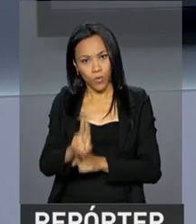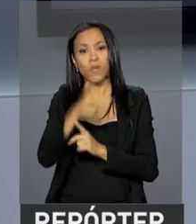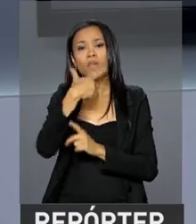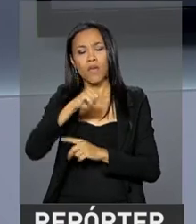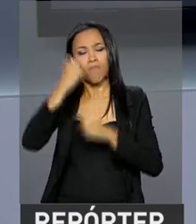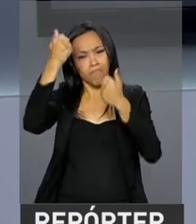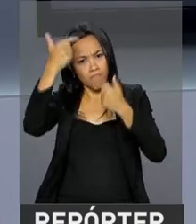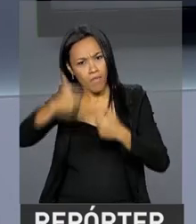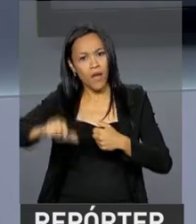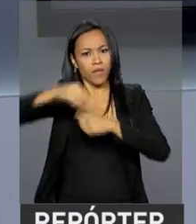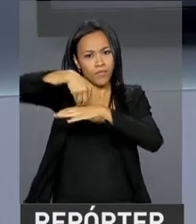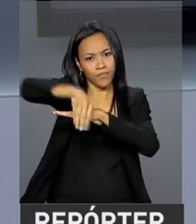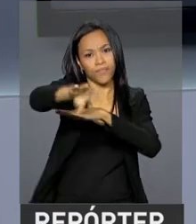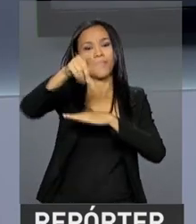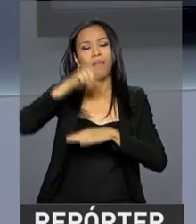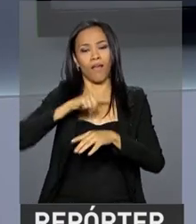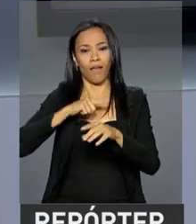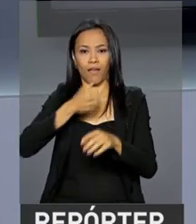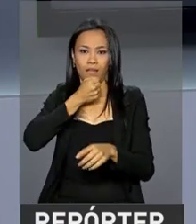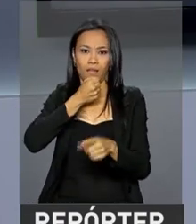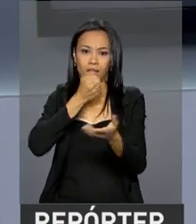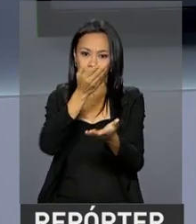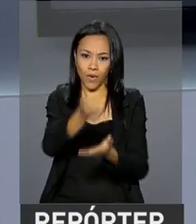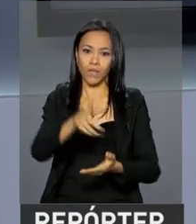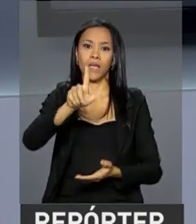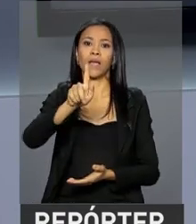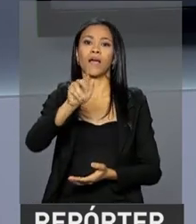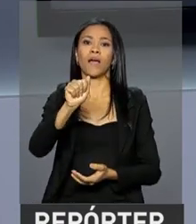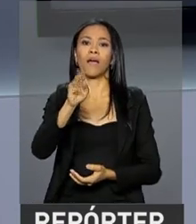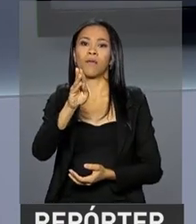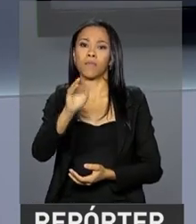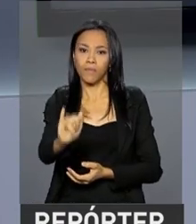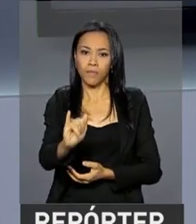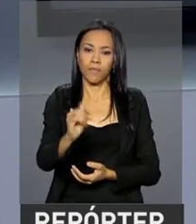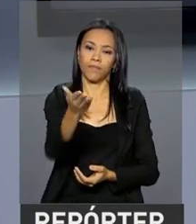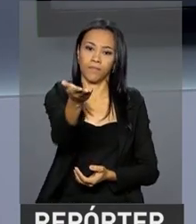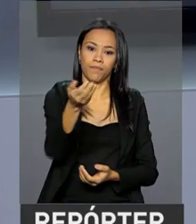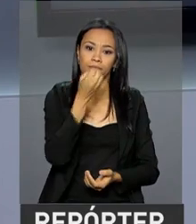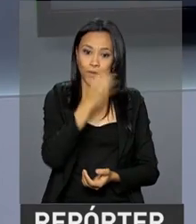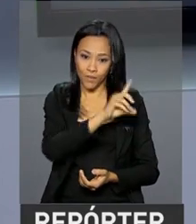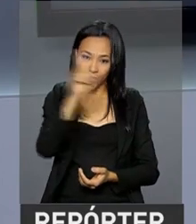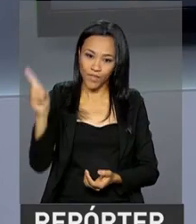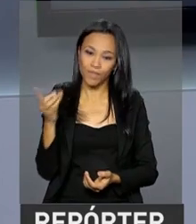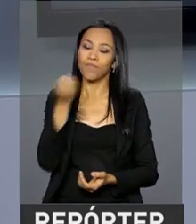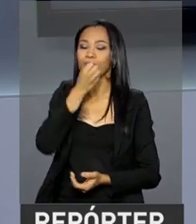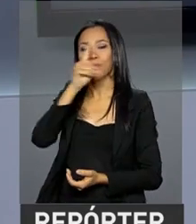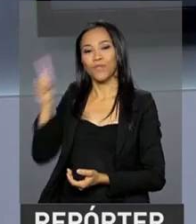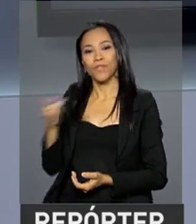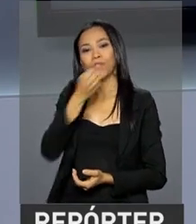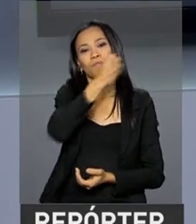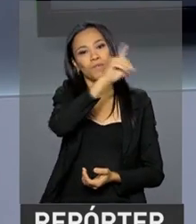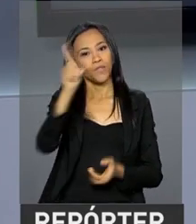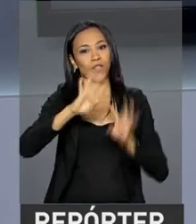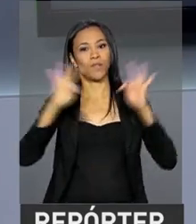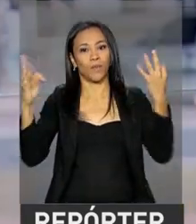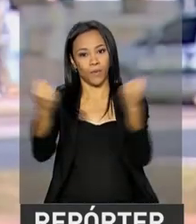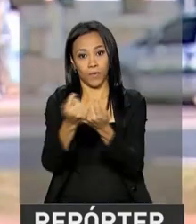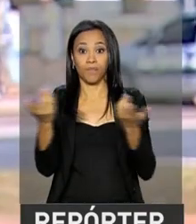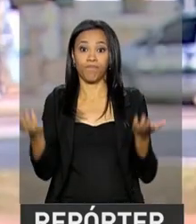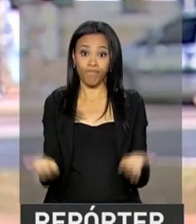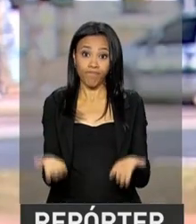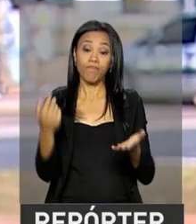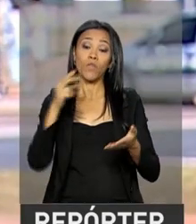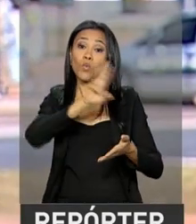pra gente é a repórter Gabriela Noronha Bom dia Gabriela Bom dia Carolina Um bom dia a todos Olha